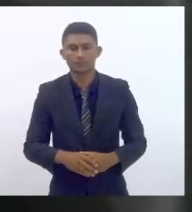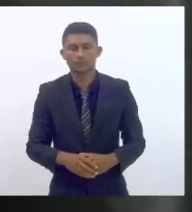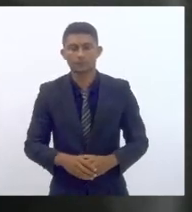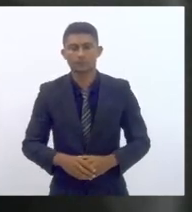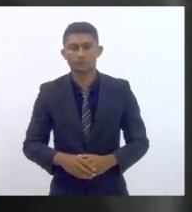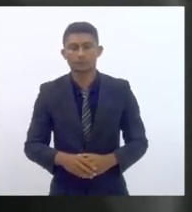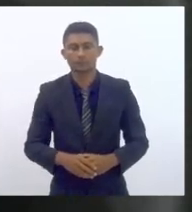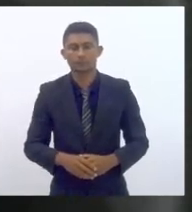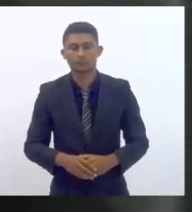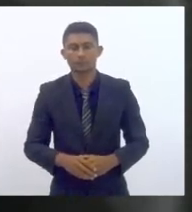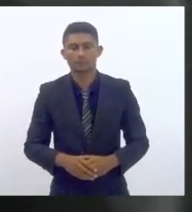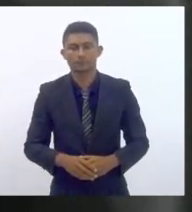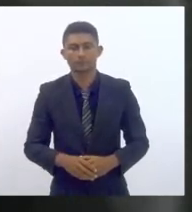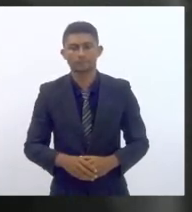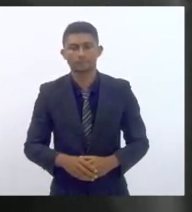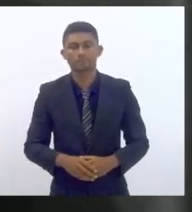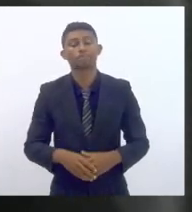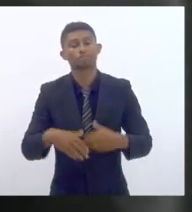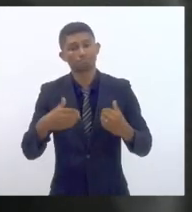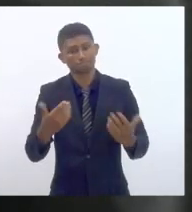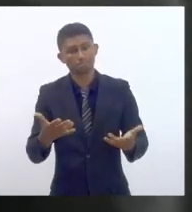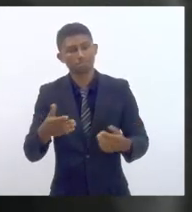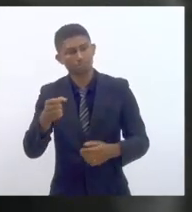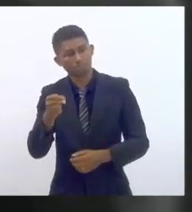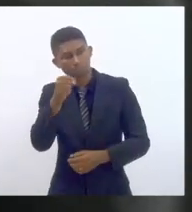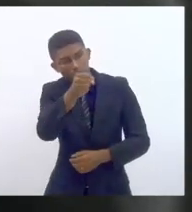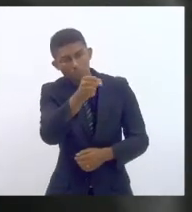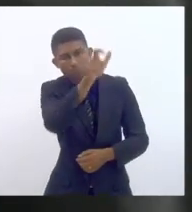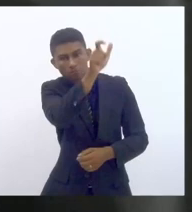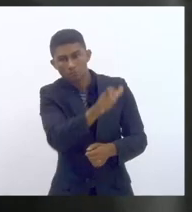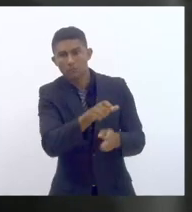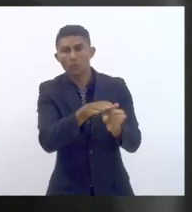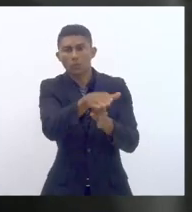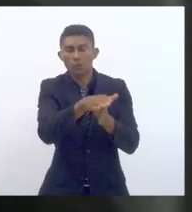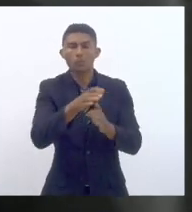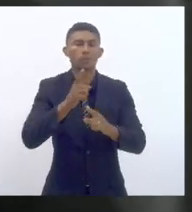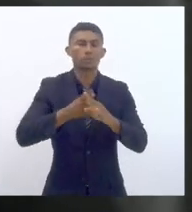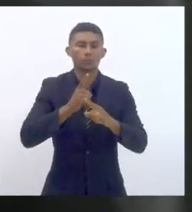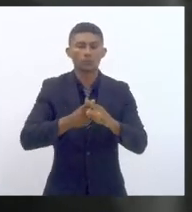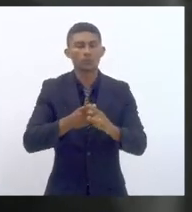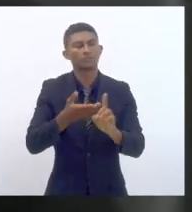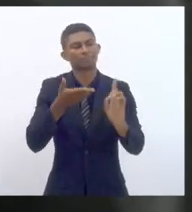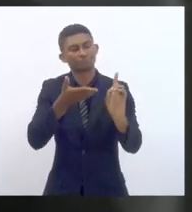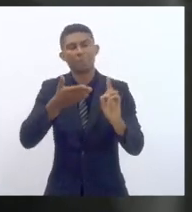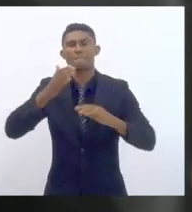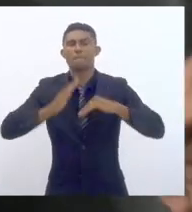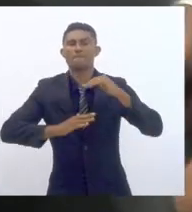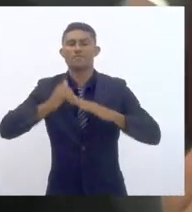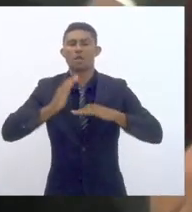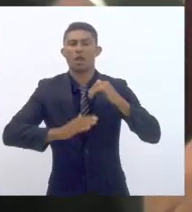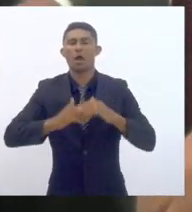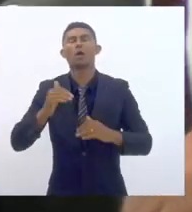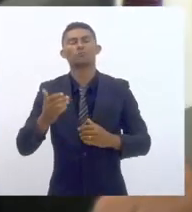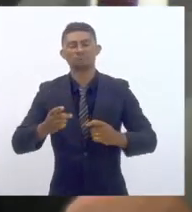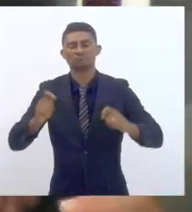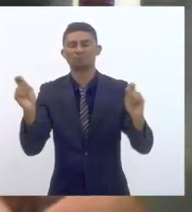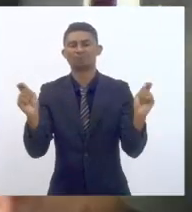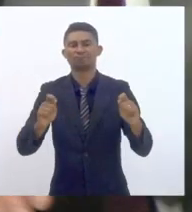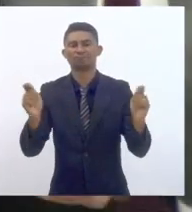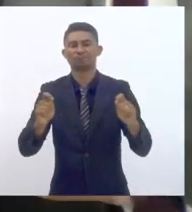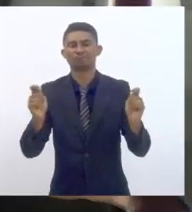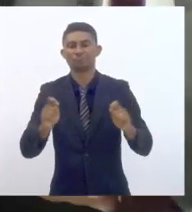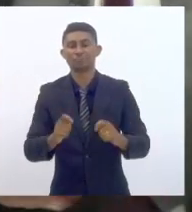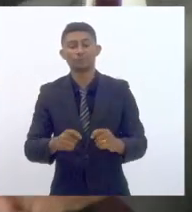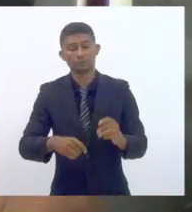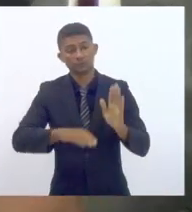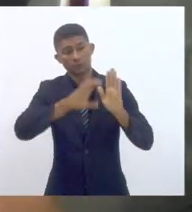AGTransp. A opção, ora manifestada, deriva do fato de se tratar de profissional altamente qualificado, conforme a análise